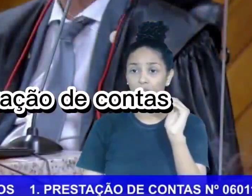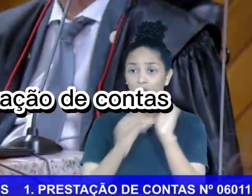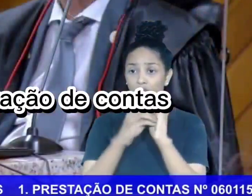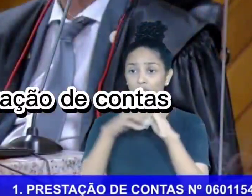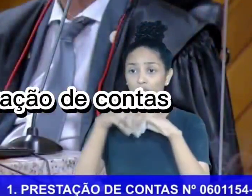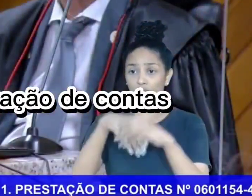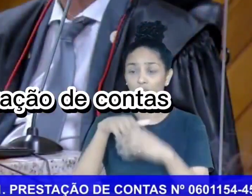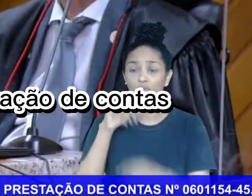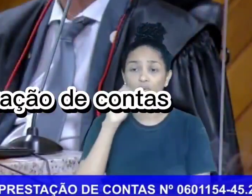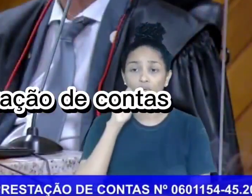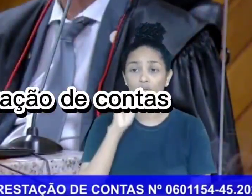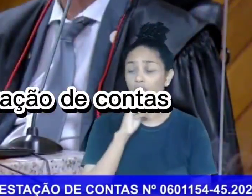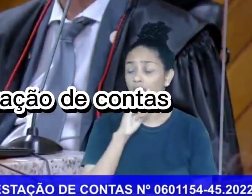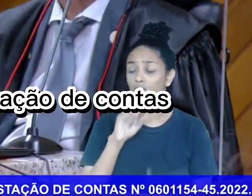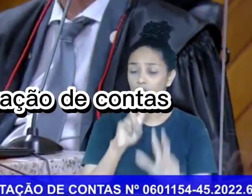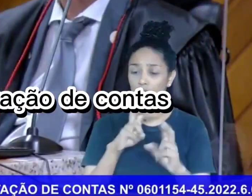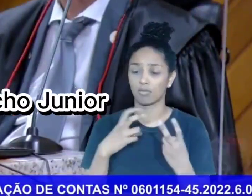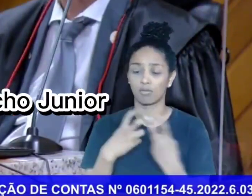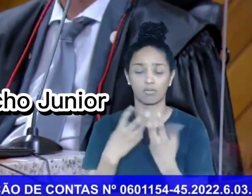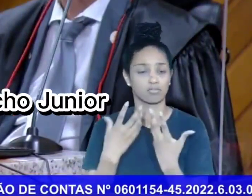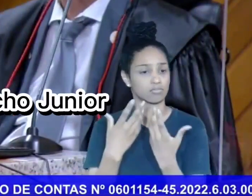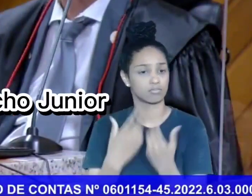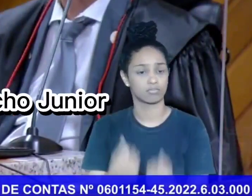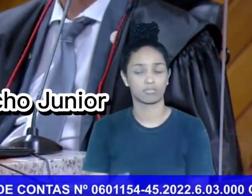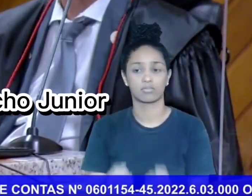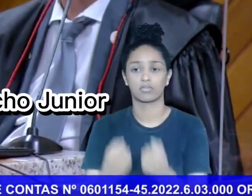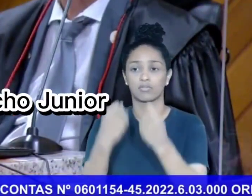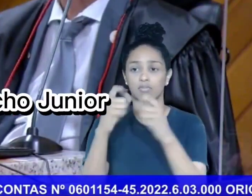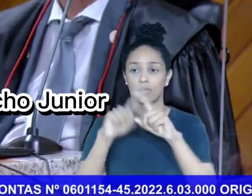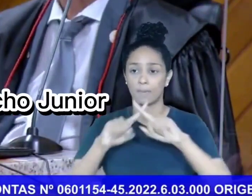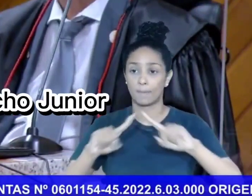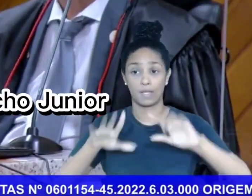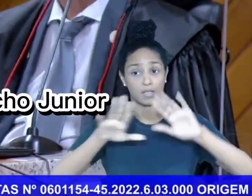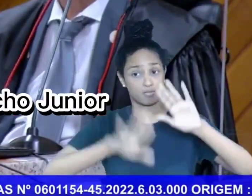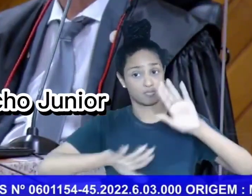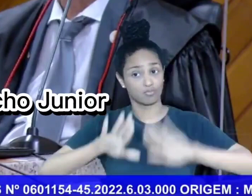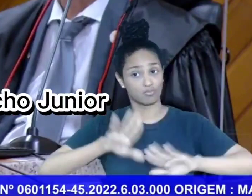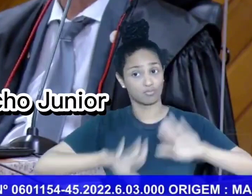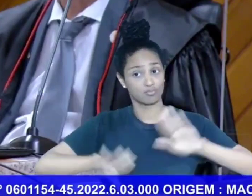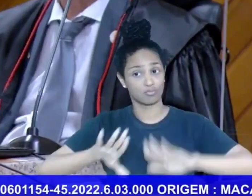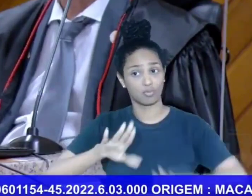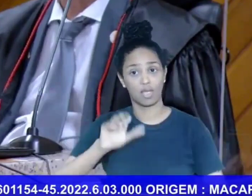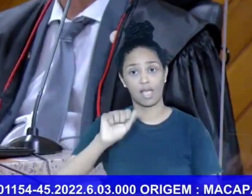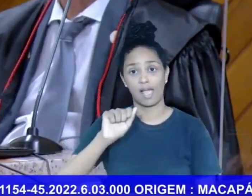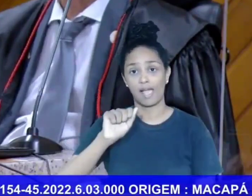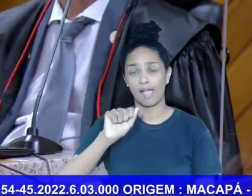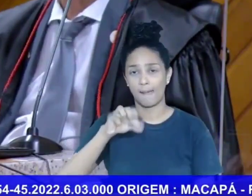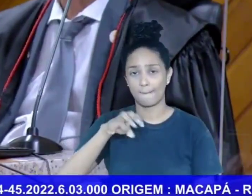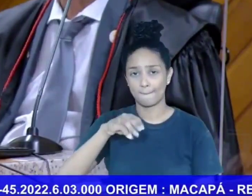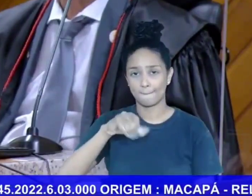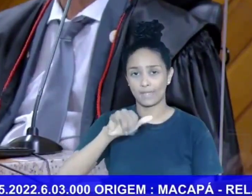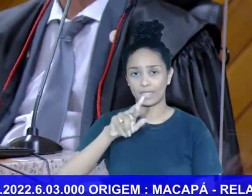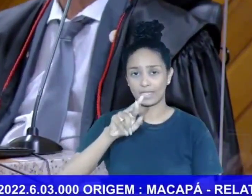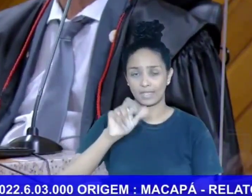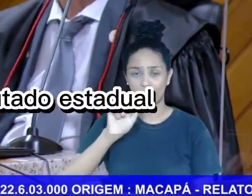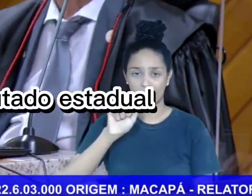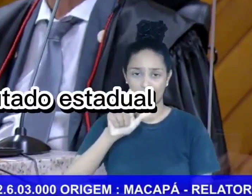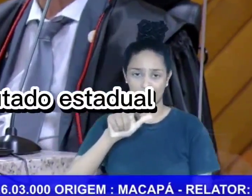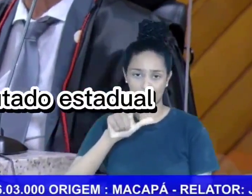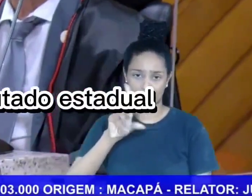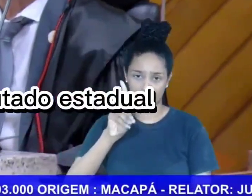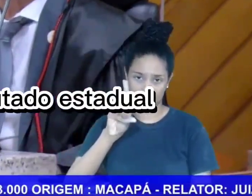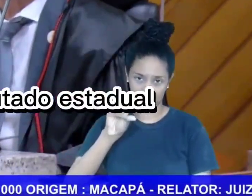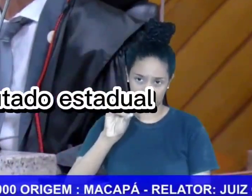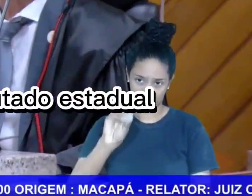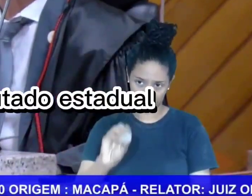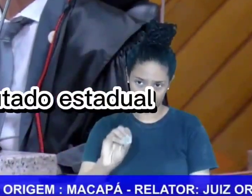dá uma por A mesa, unanimidade aprovou com desembargador ressalva a Gilberto questão de Pinheiro. ponto de Amiraldo da Silva Favacho Júnior,